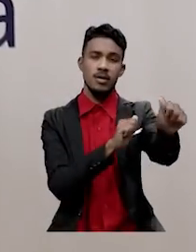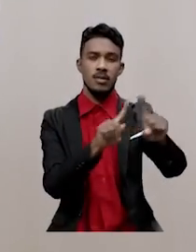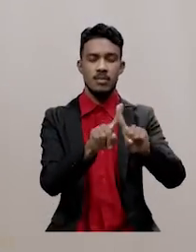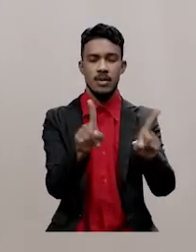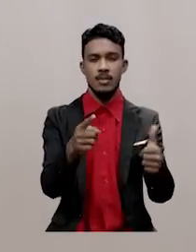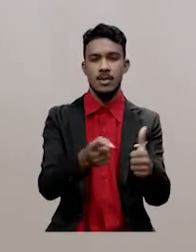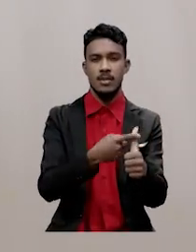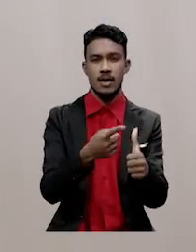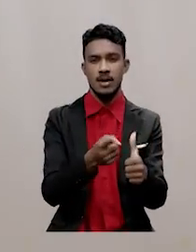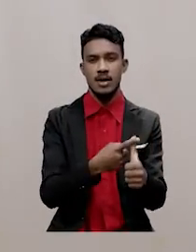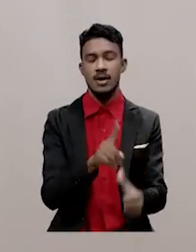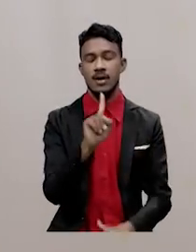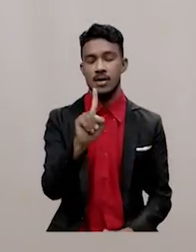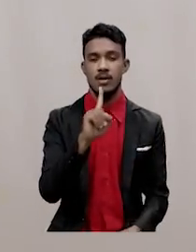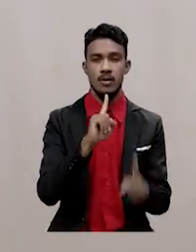Irene Colia Conaba,